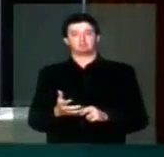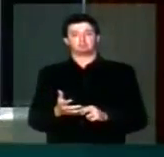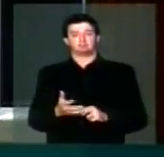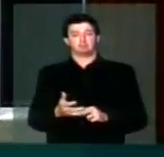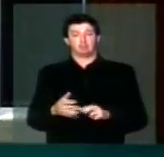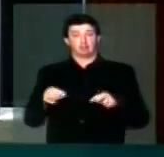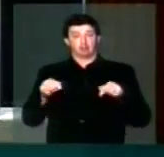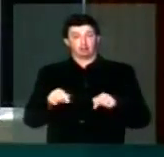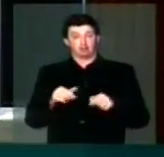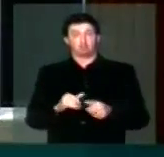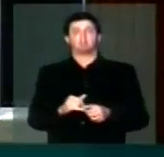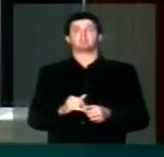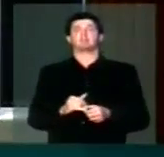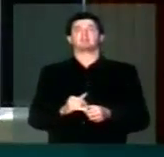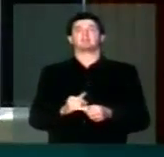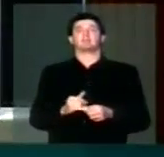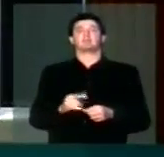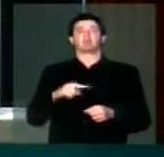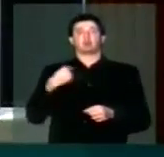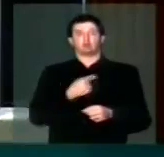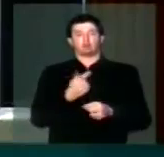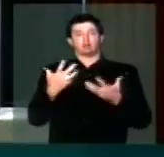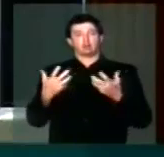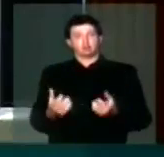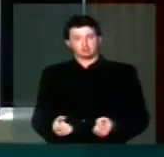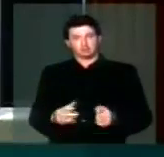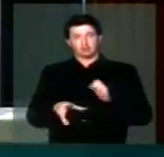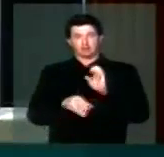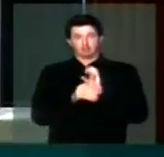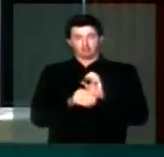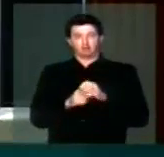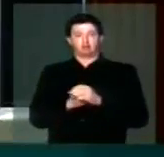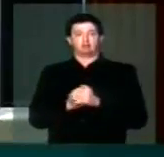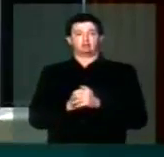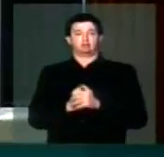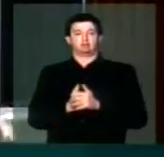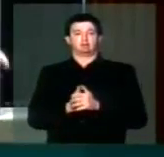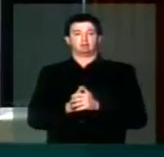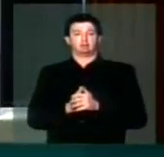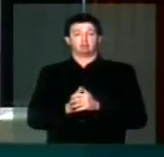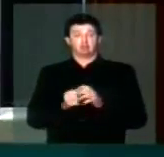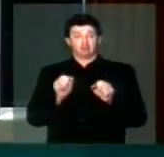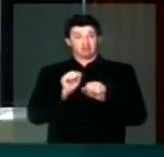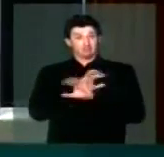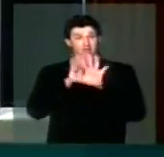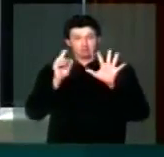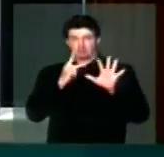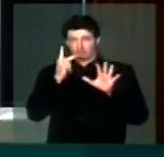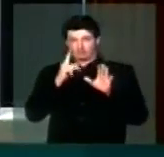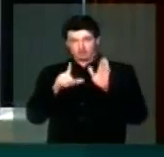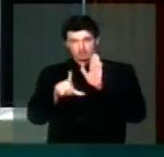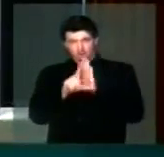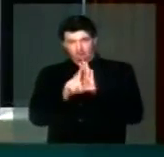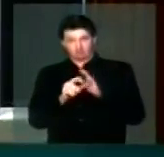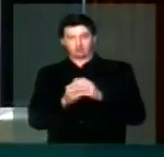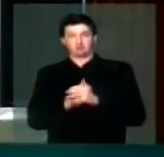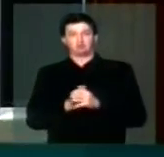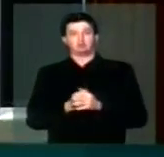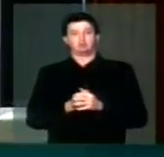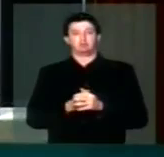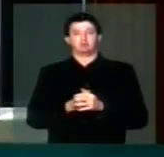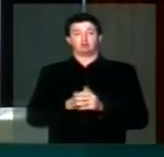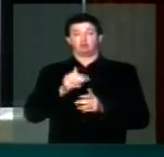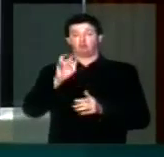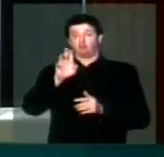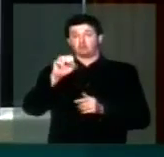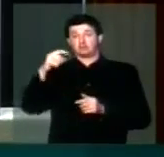aqui nós estamos também acatando uma das emendas, deixando claro na legislação que a